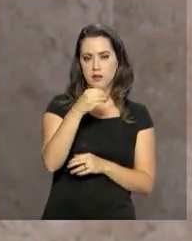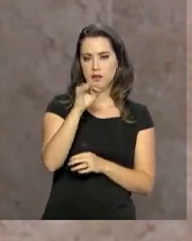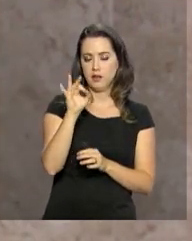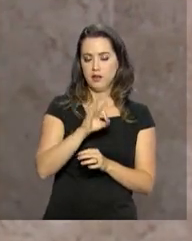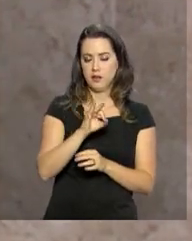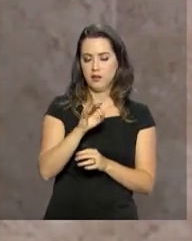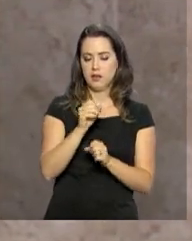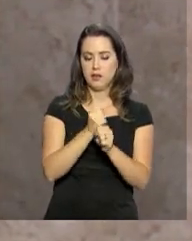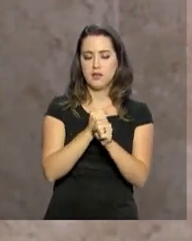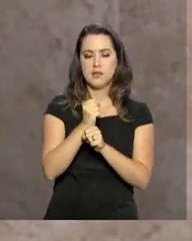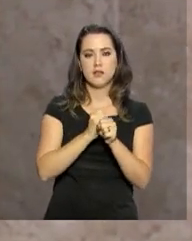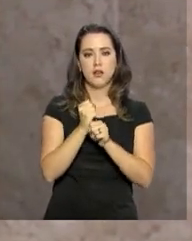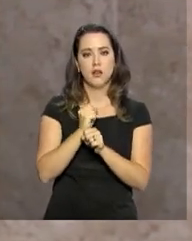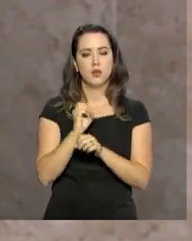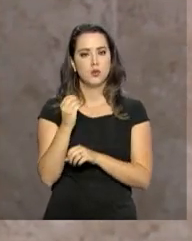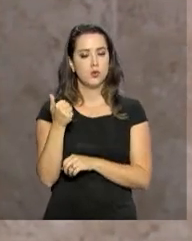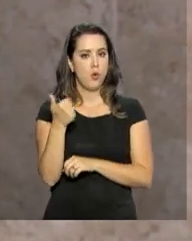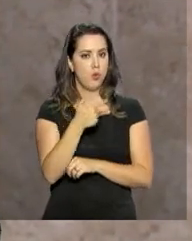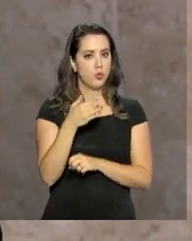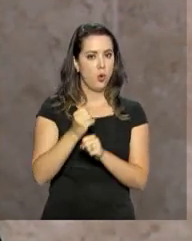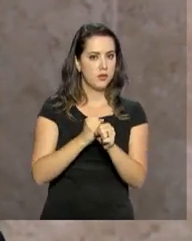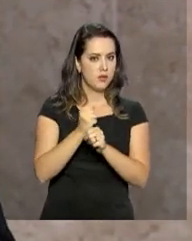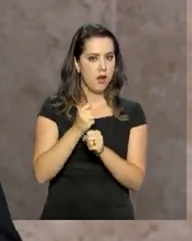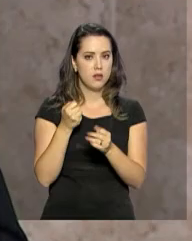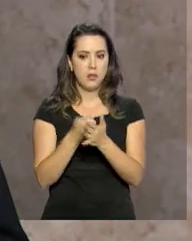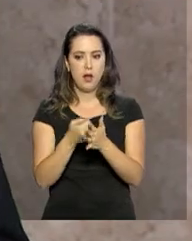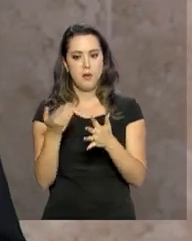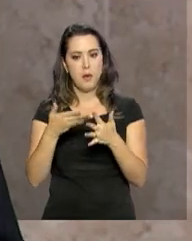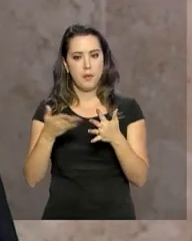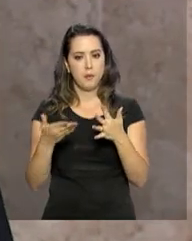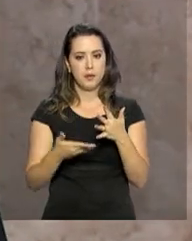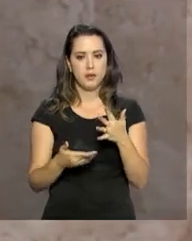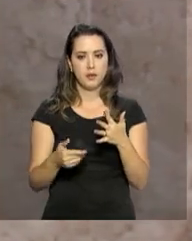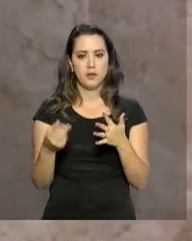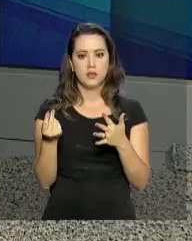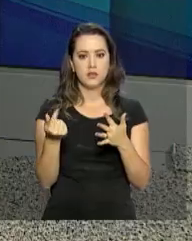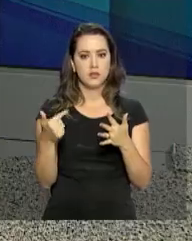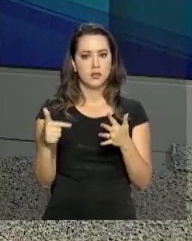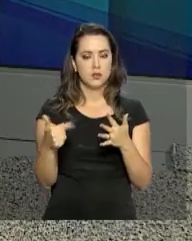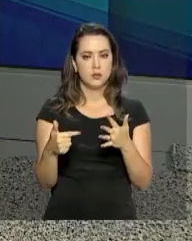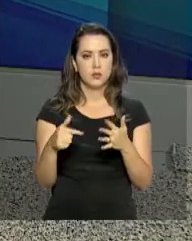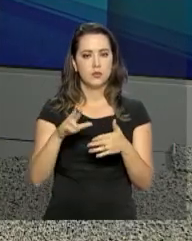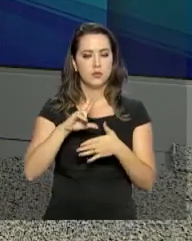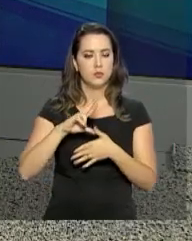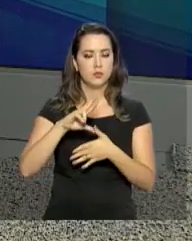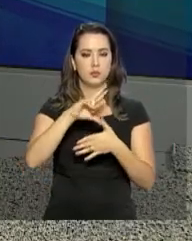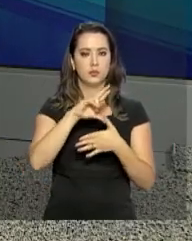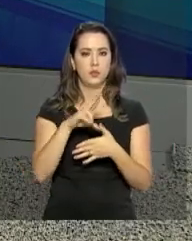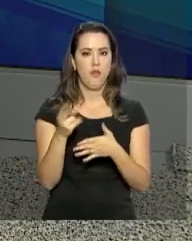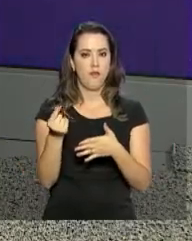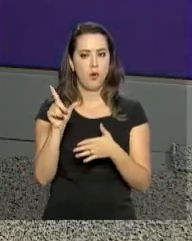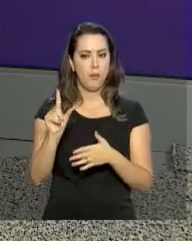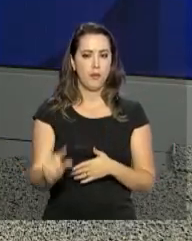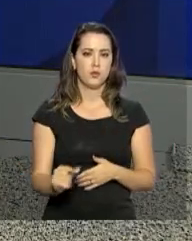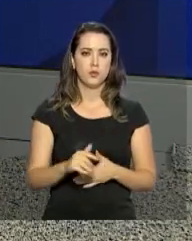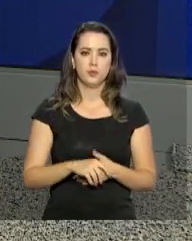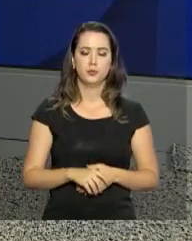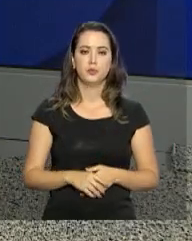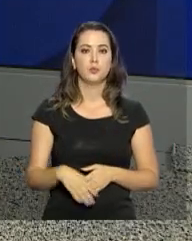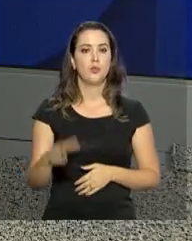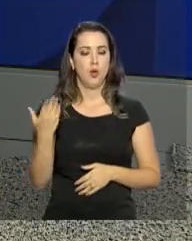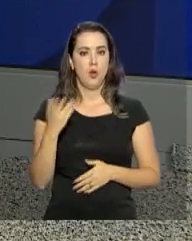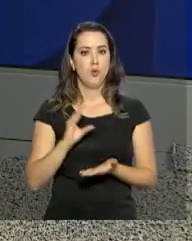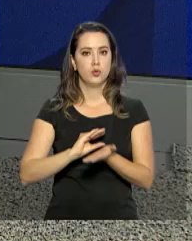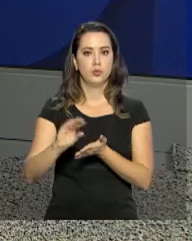também da inovação e esse dinheiro não existe é na américa latina esse custo os investimentos serão de bancos de